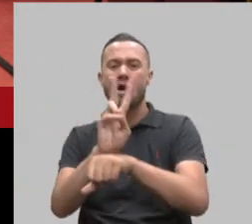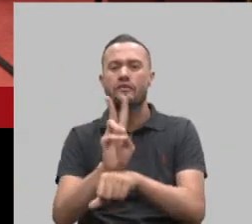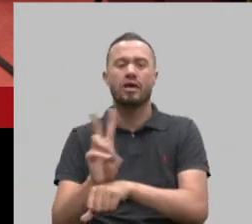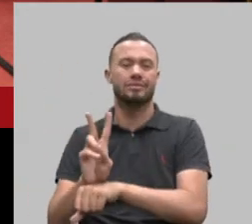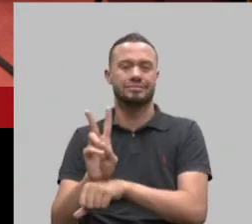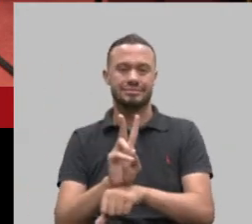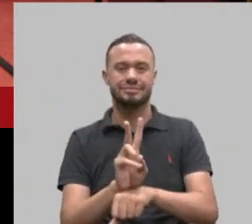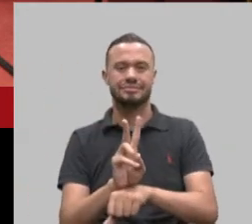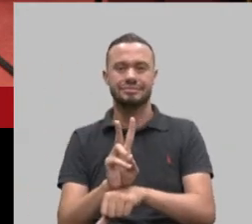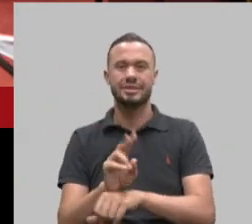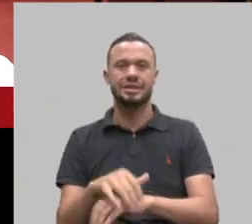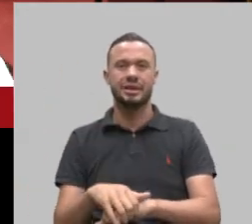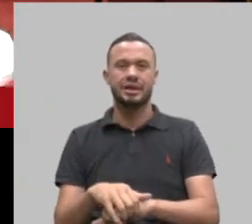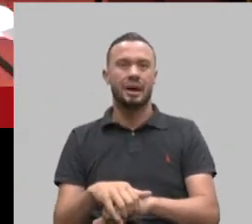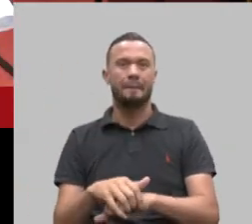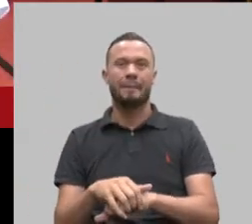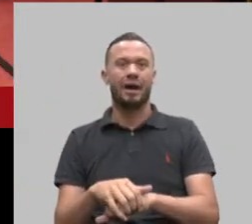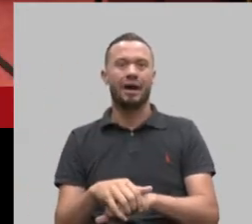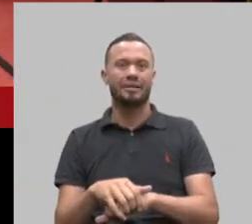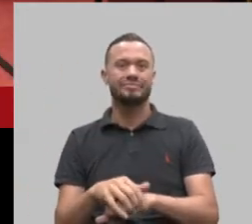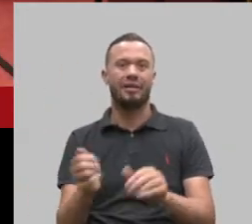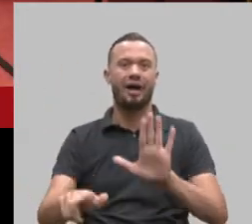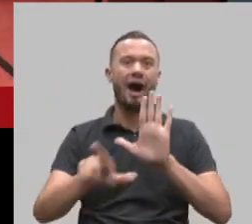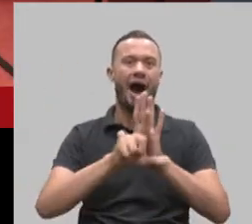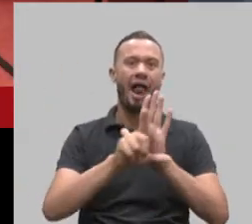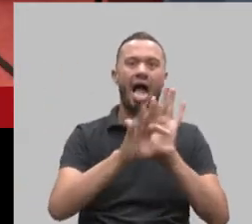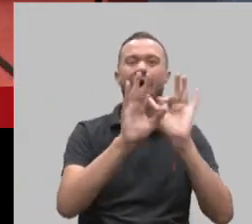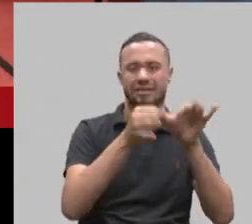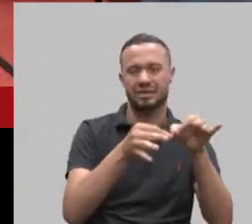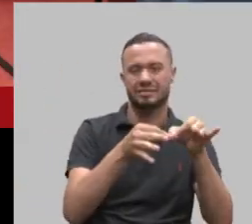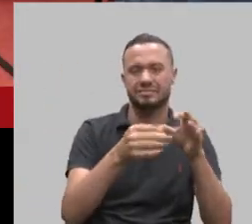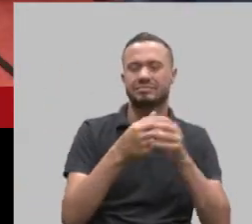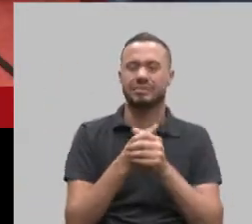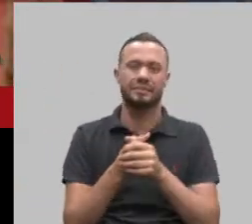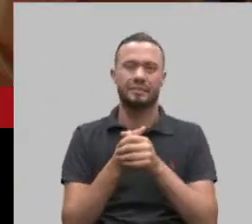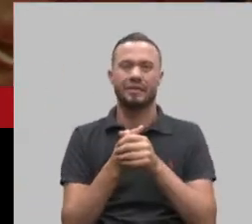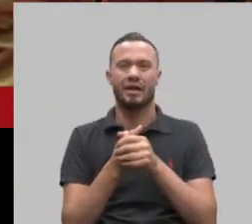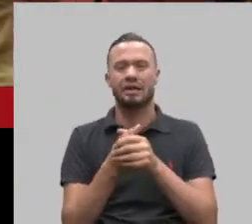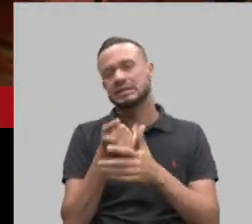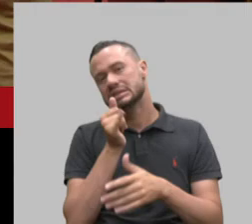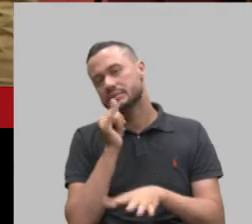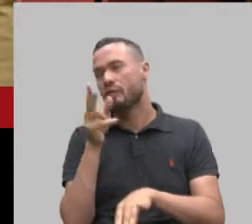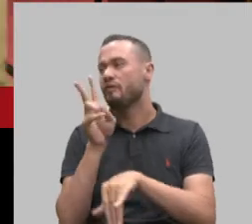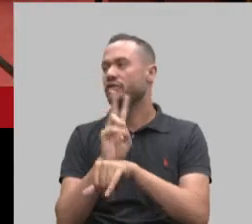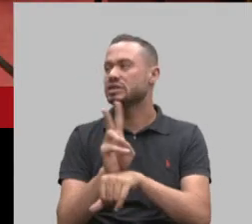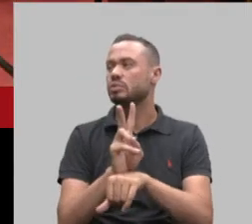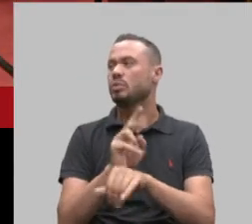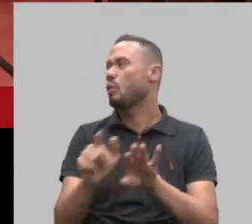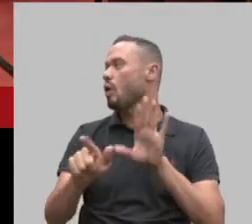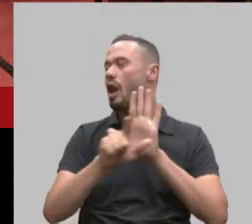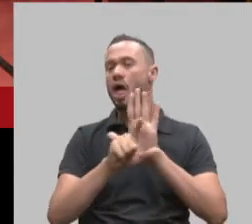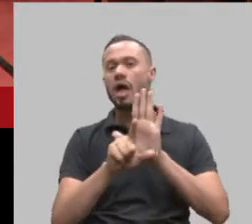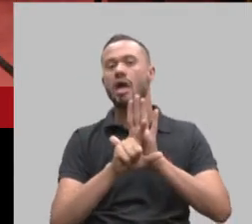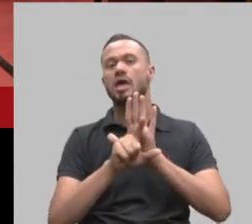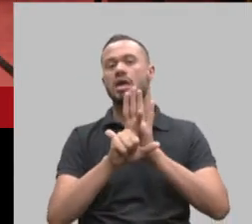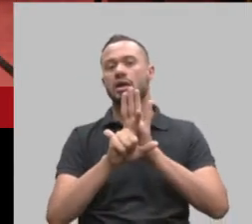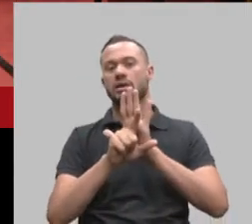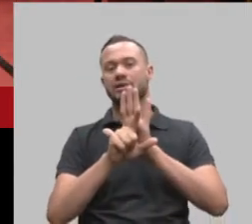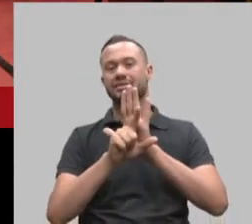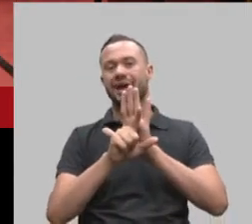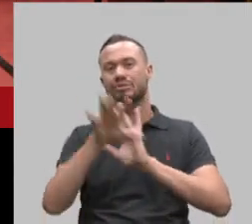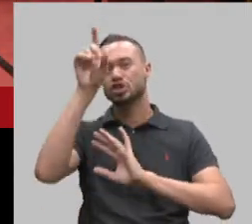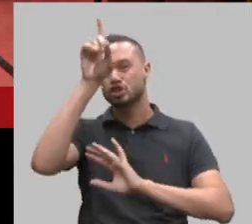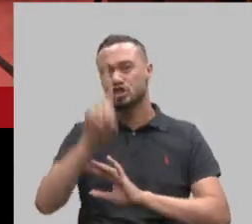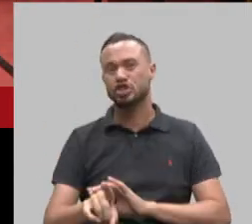para cumprir uma lei tipo tipo a fiscalização de uma lei do comprimento de uma lei já é direito do